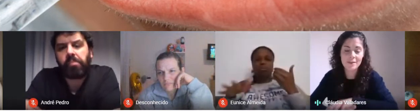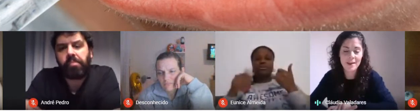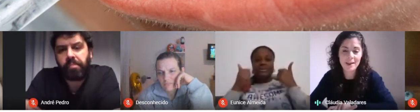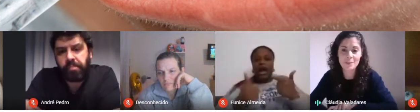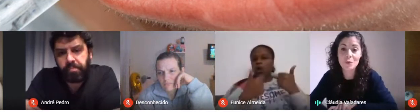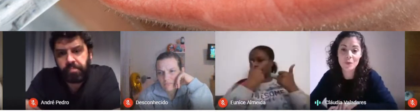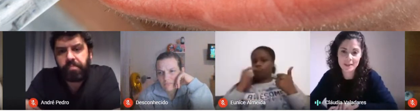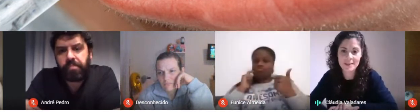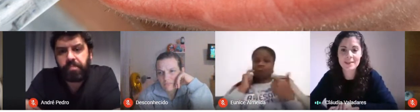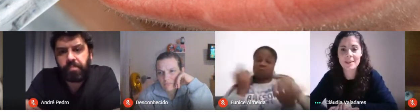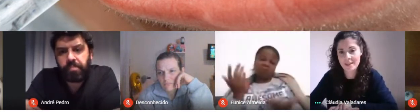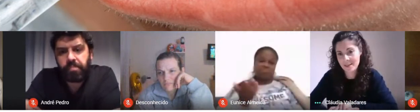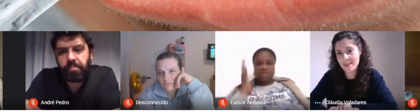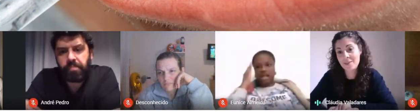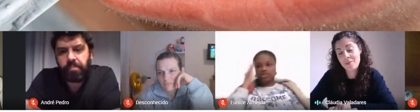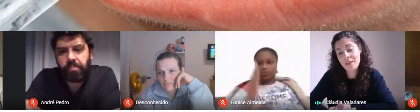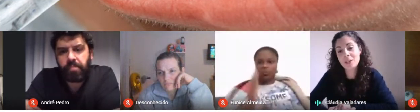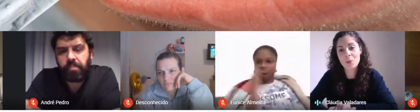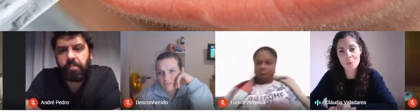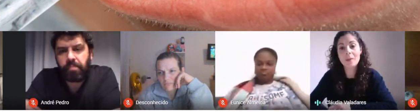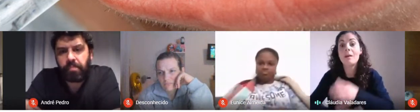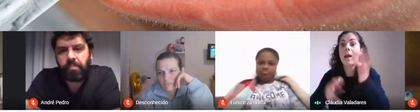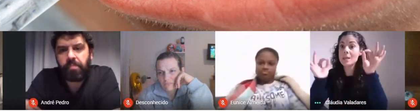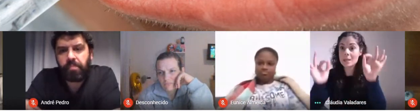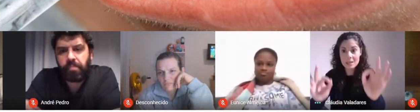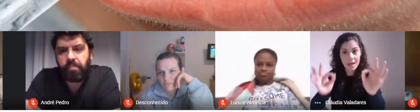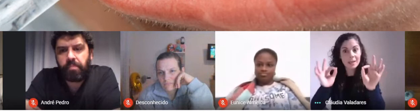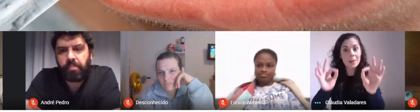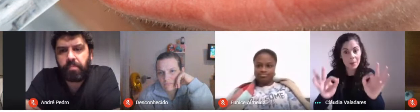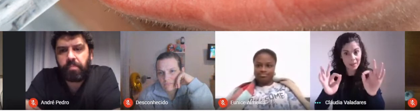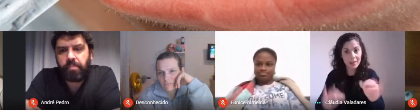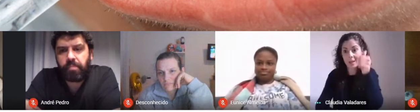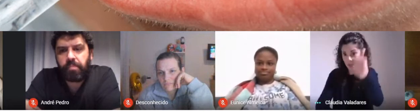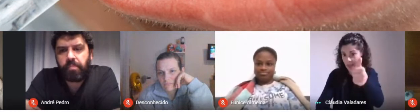vai mover-se. E ficando Exatamente.